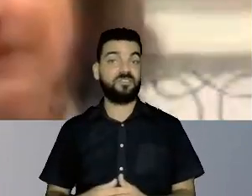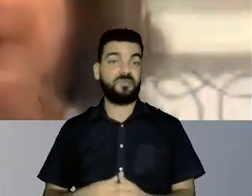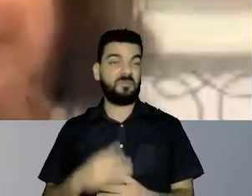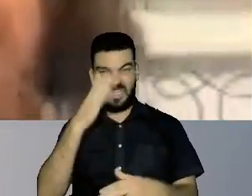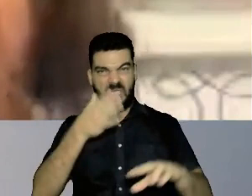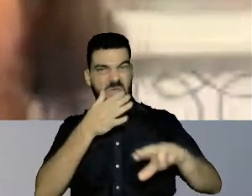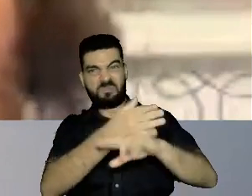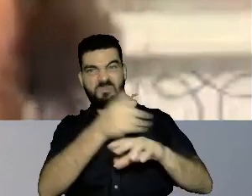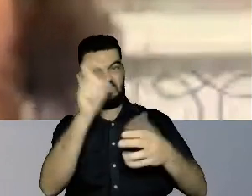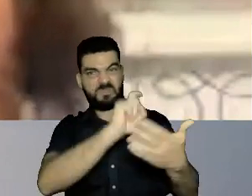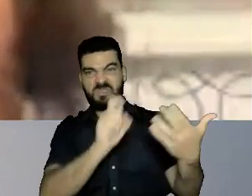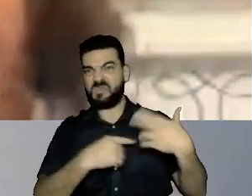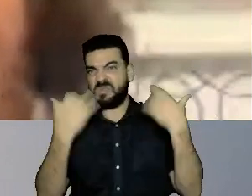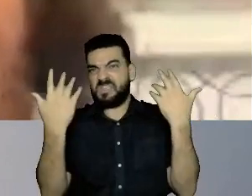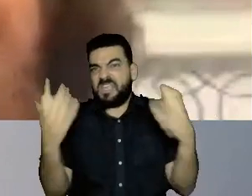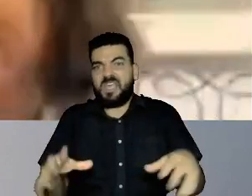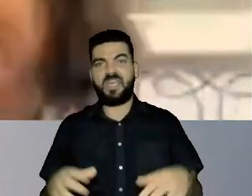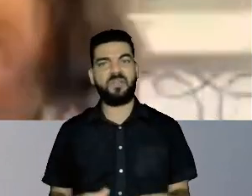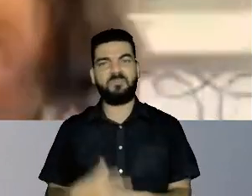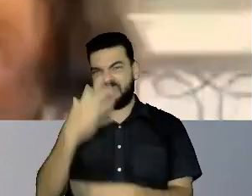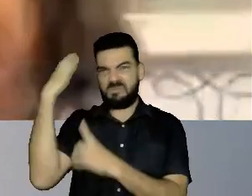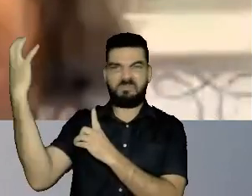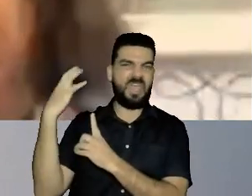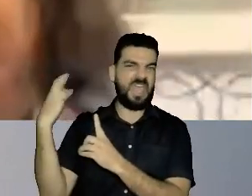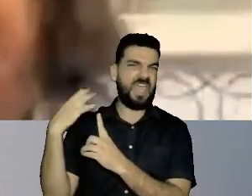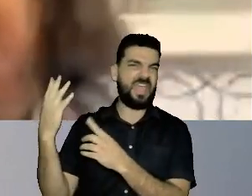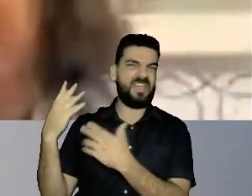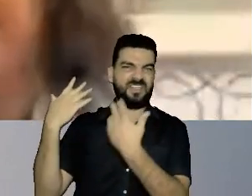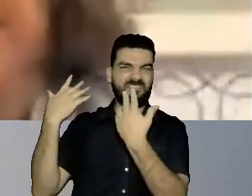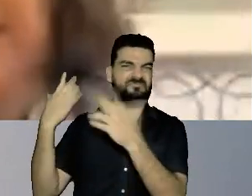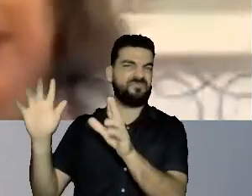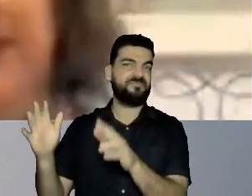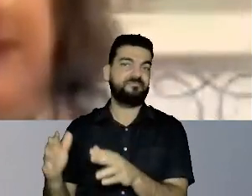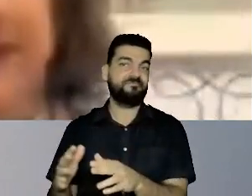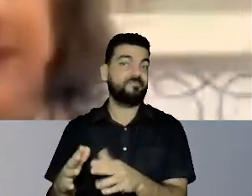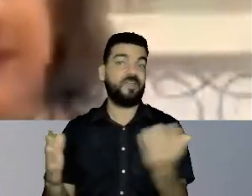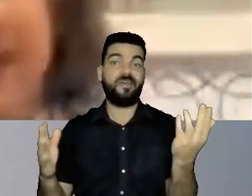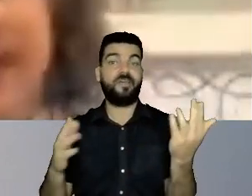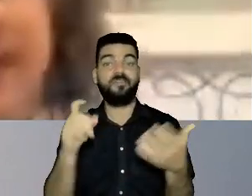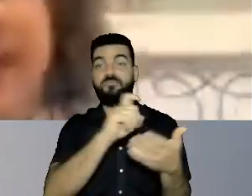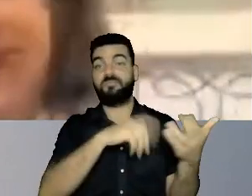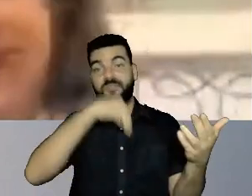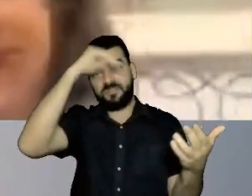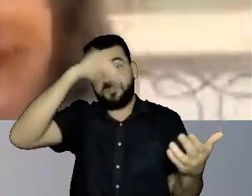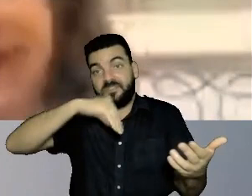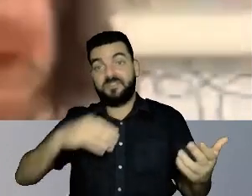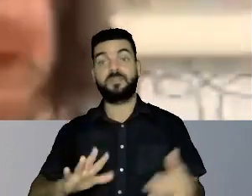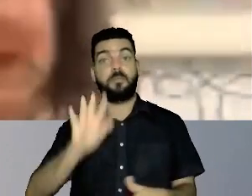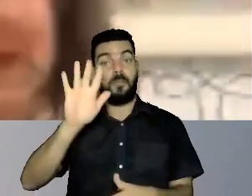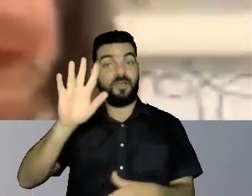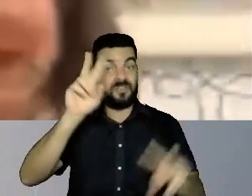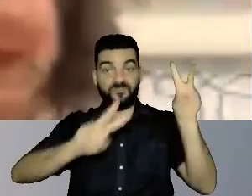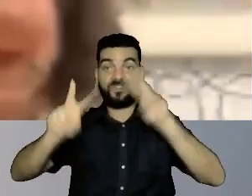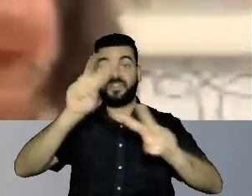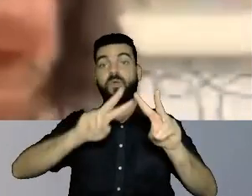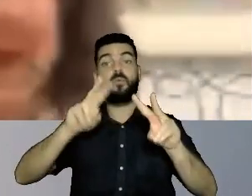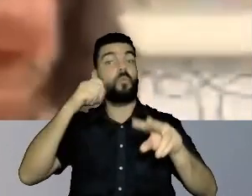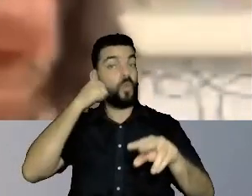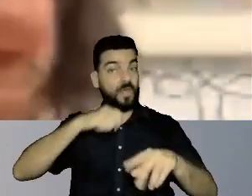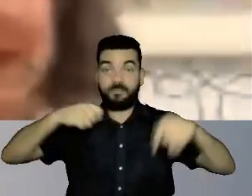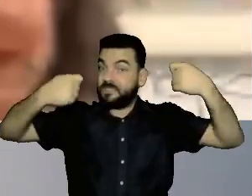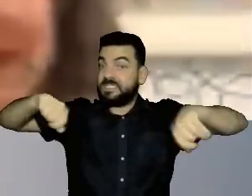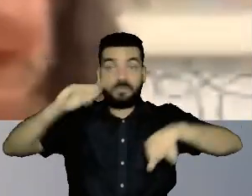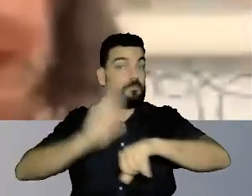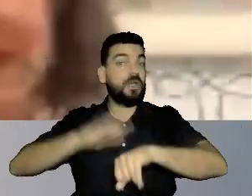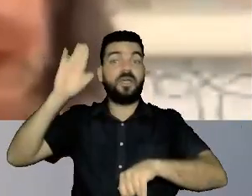se retraem e não são vistas, e aí elas começam a não existir e a não passar suas mensagens,